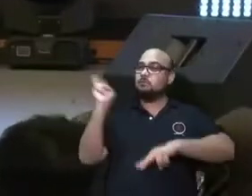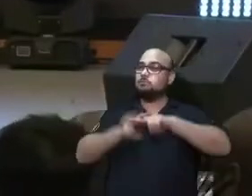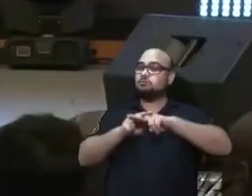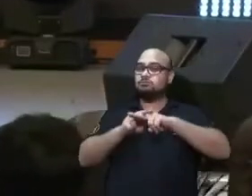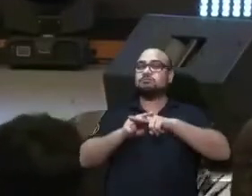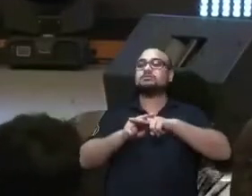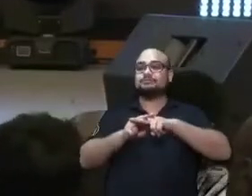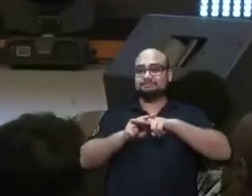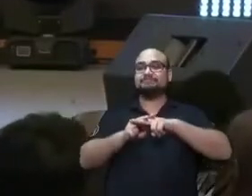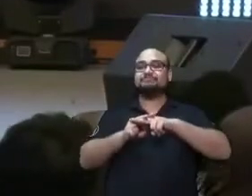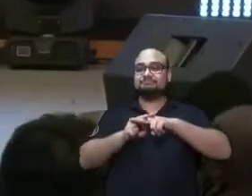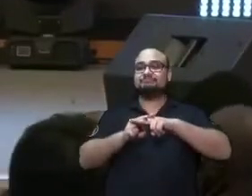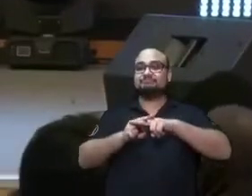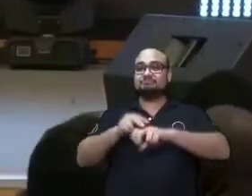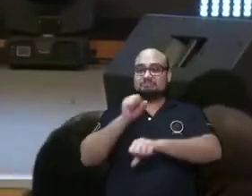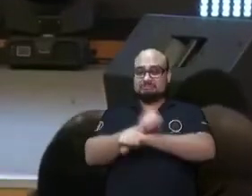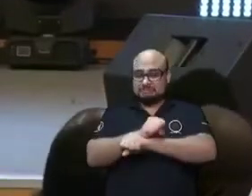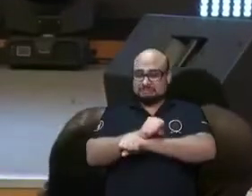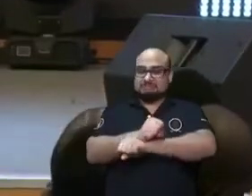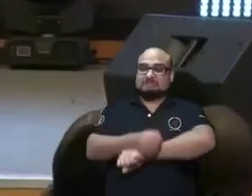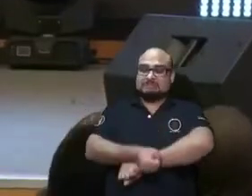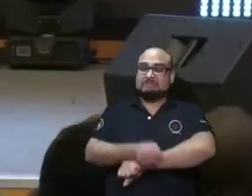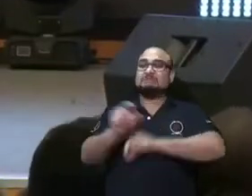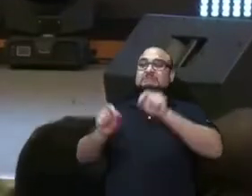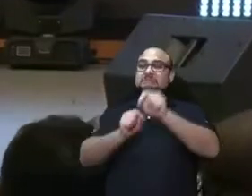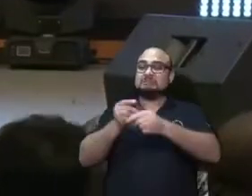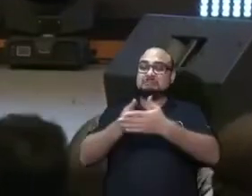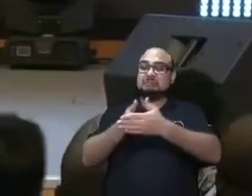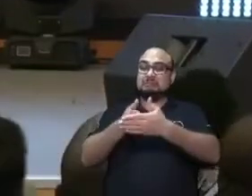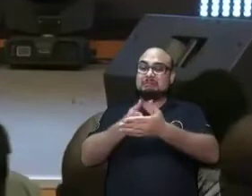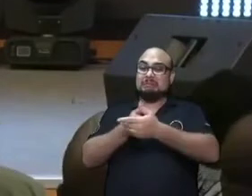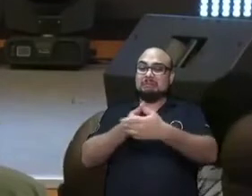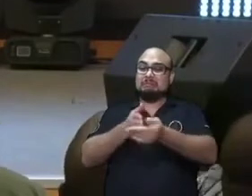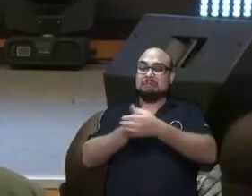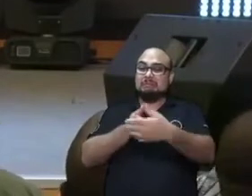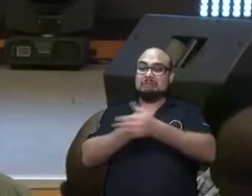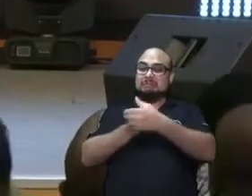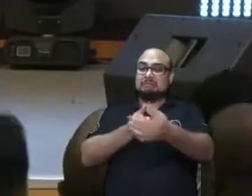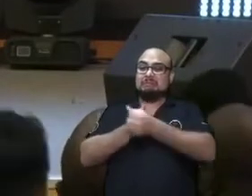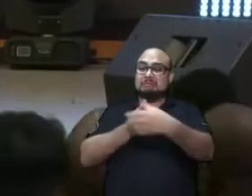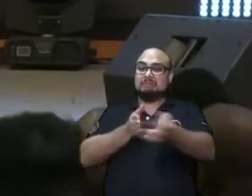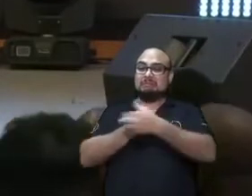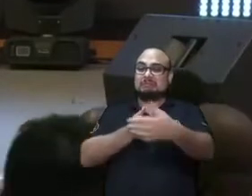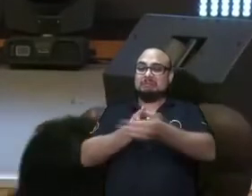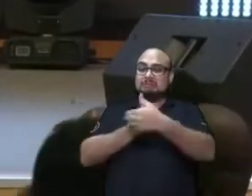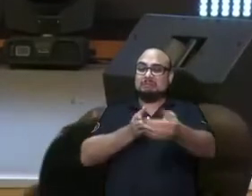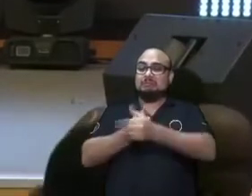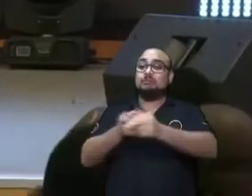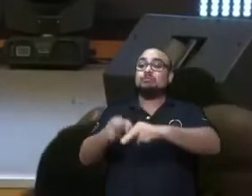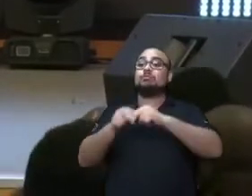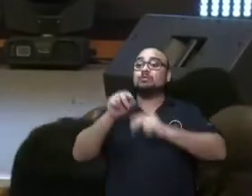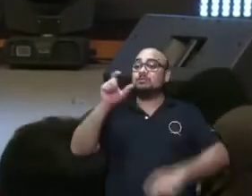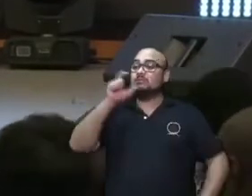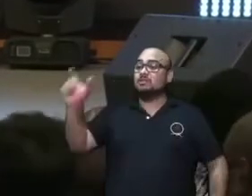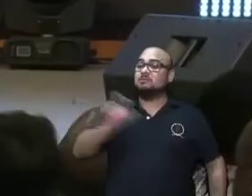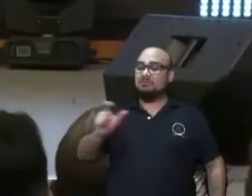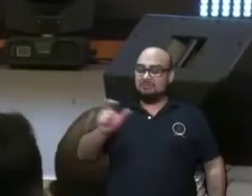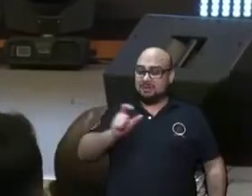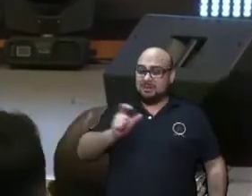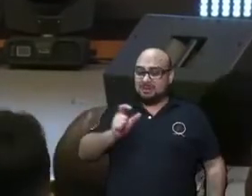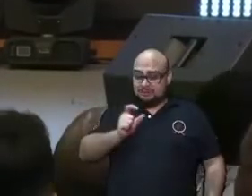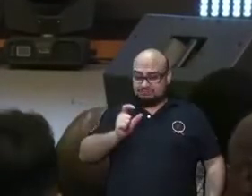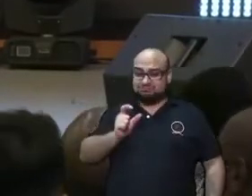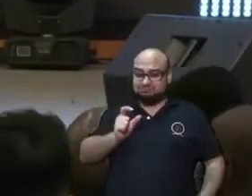ouviram palavras que impediram o voo, ouviram palavras que limitou